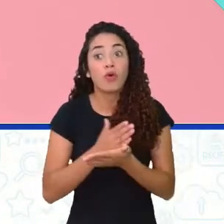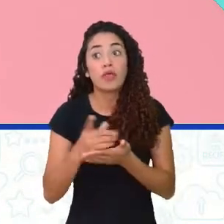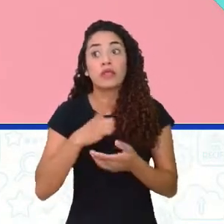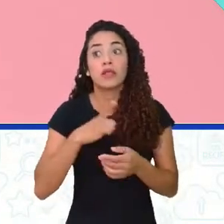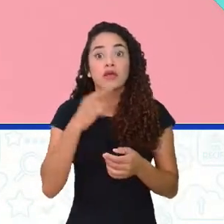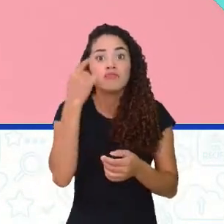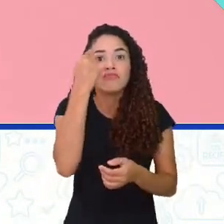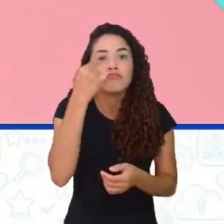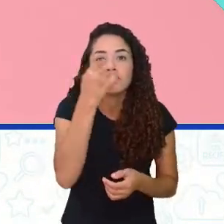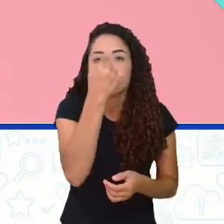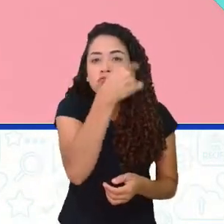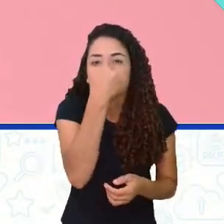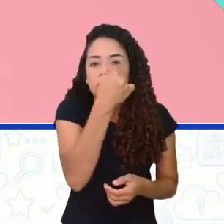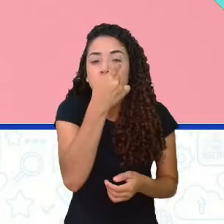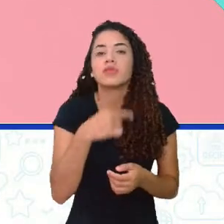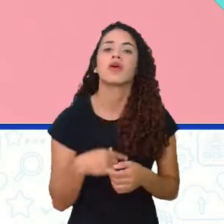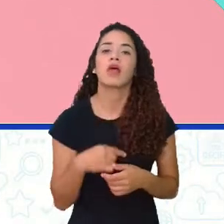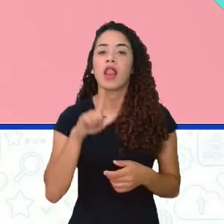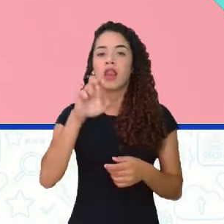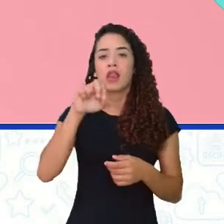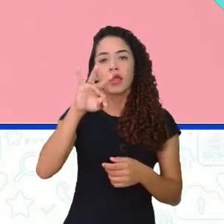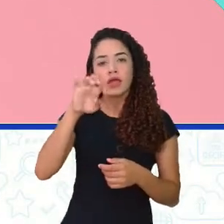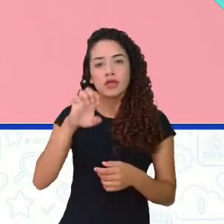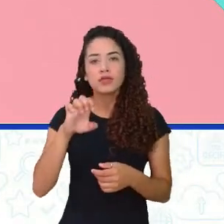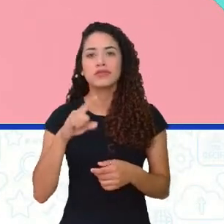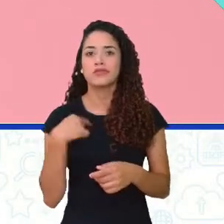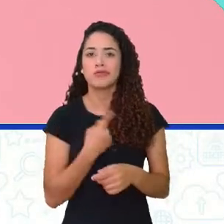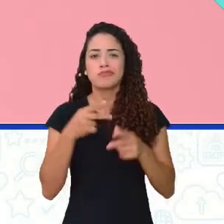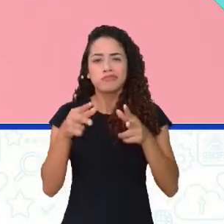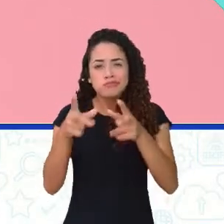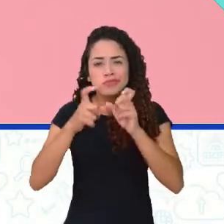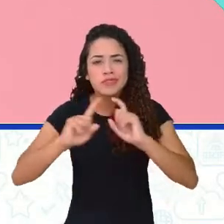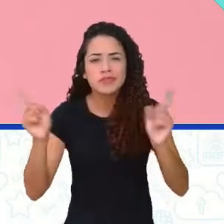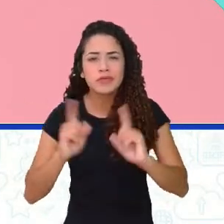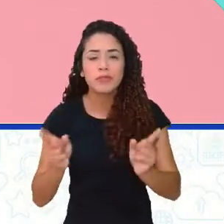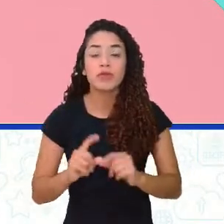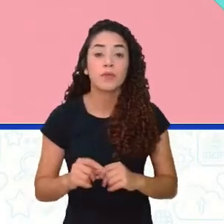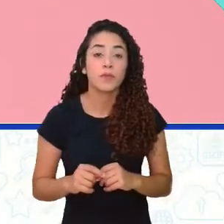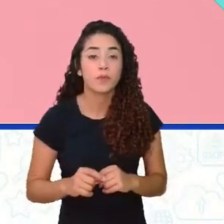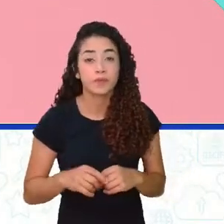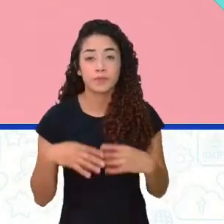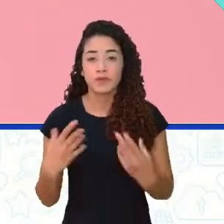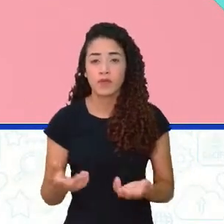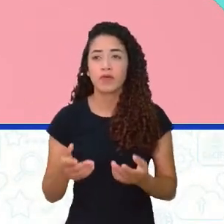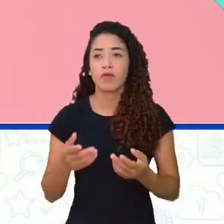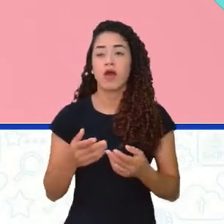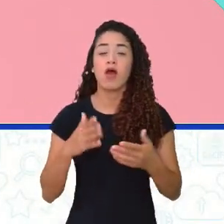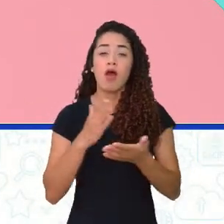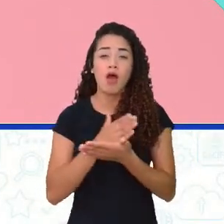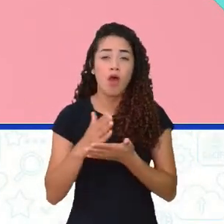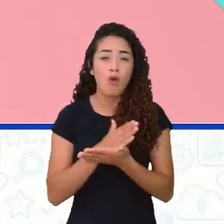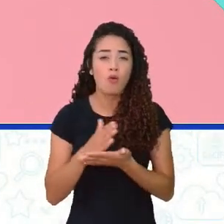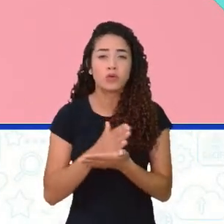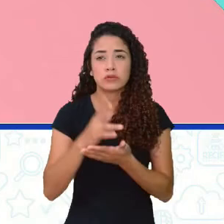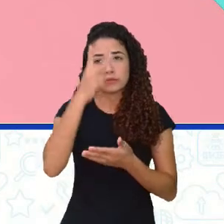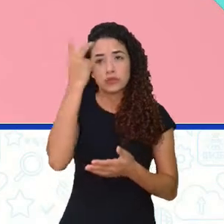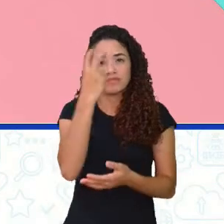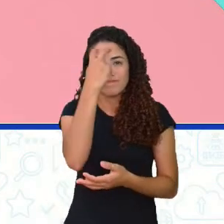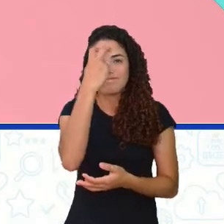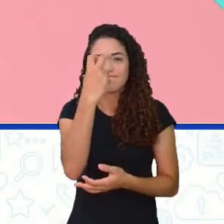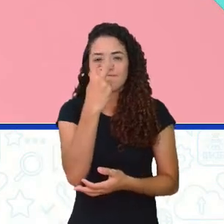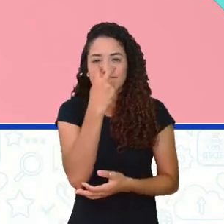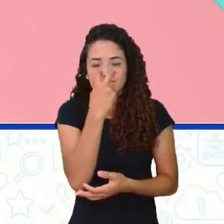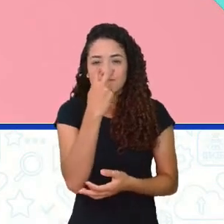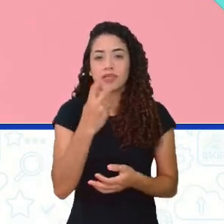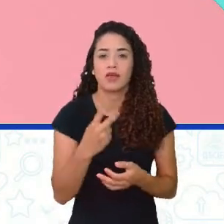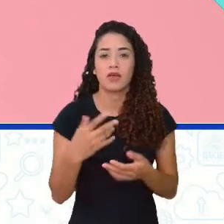a pessoa está usando. E para aquelas que não estão conseguindo, né, não estão conseguindo nos ver, a gente vai descrever aqui. Então, nesse momento, eu